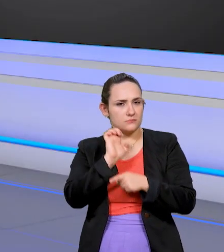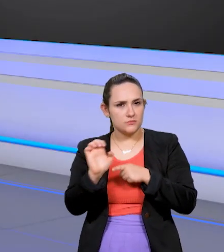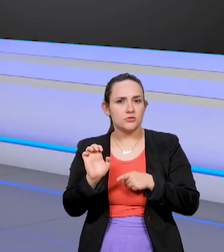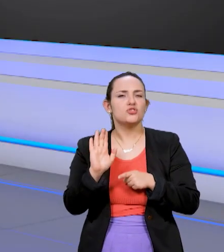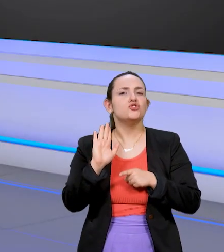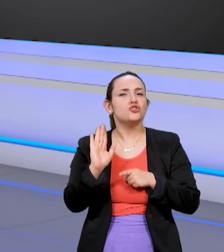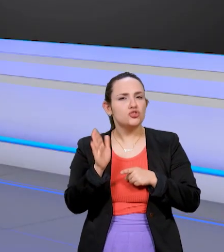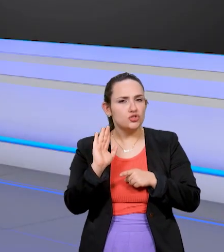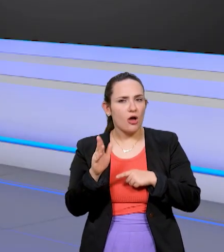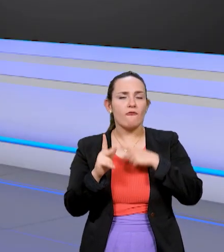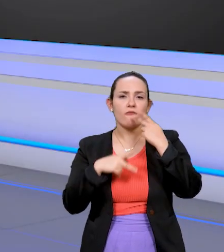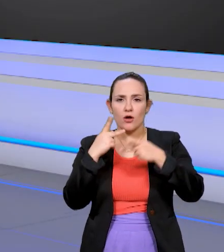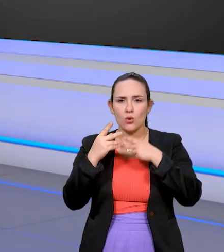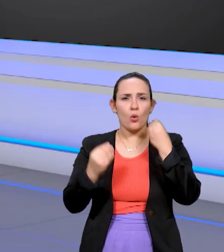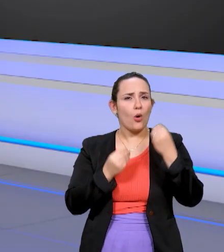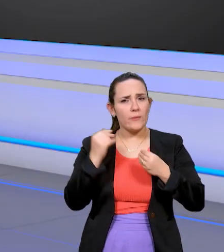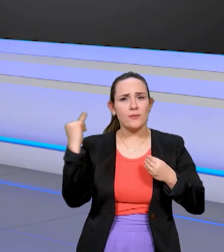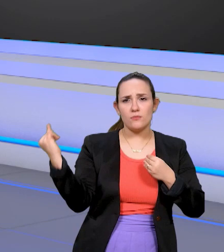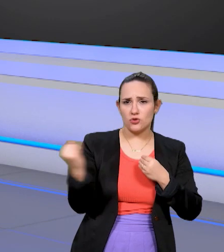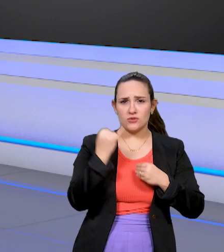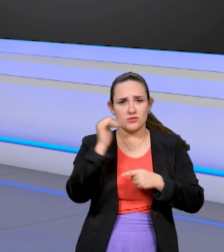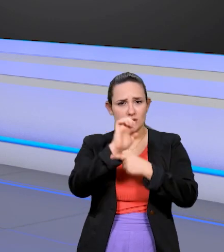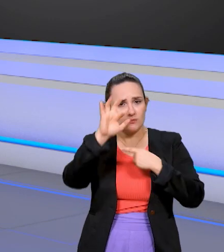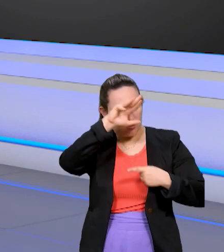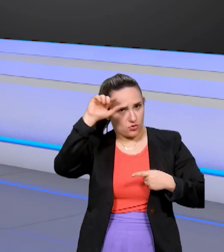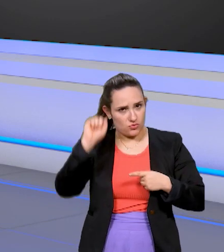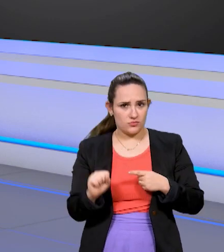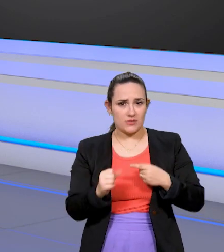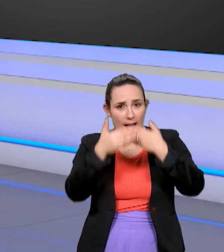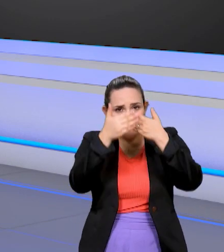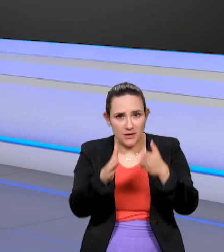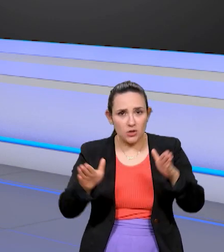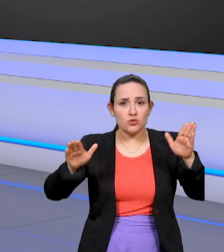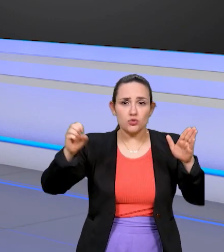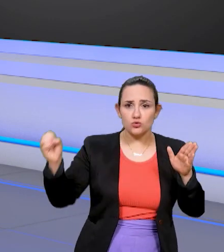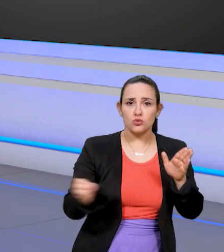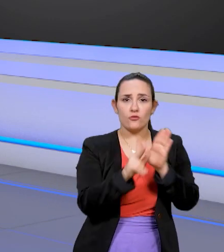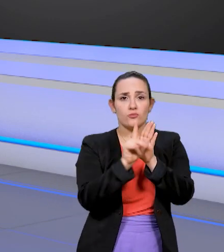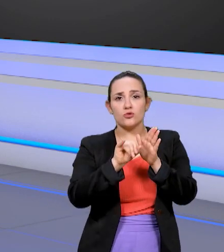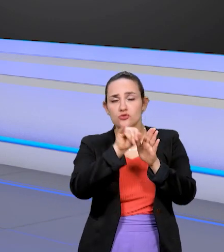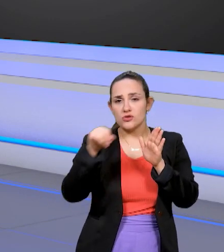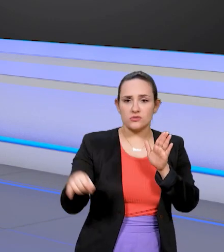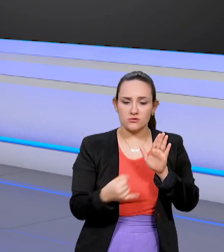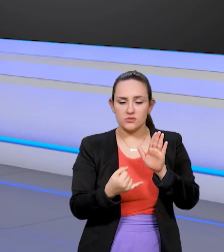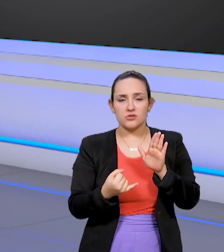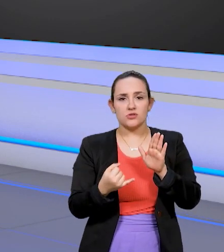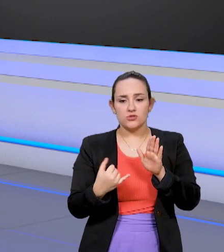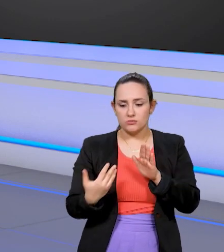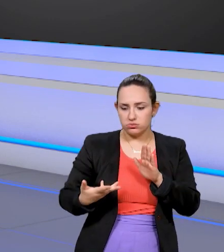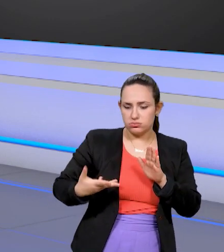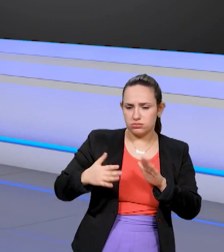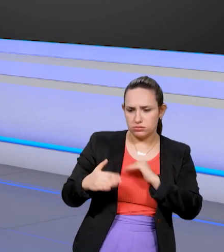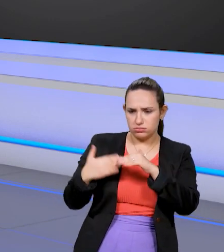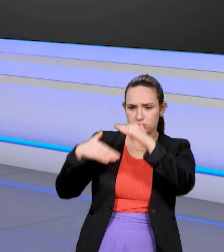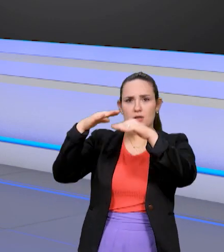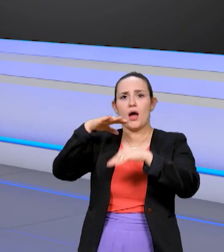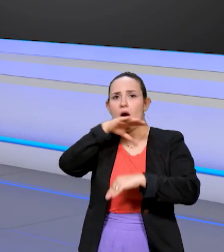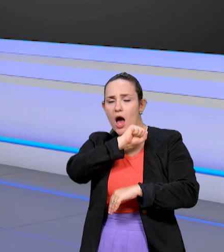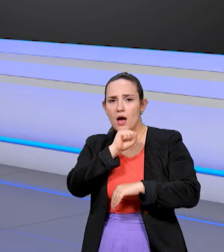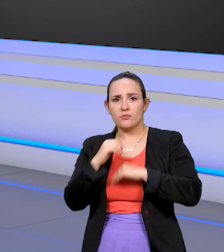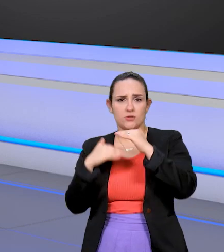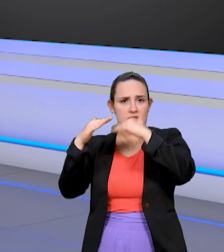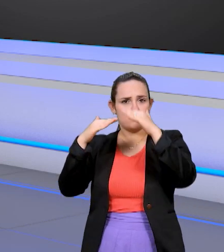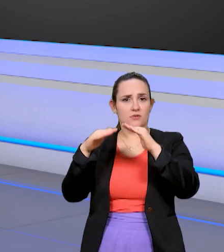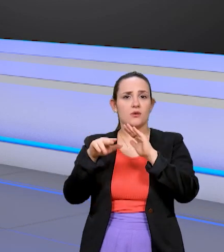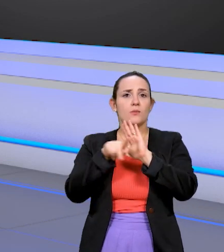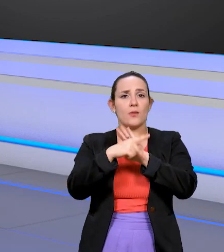Deputados estaduais repercutiram a participação de Mato Grosso do Sul no lançamento do novo Programa de Aceleração do